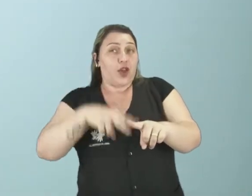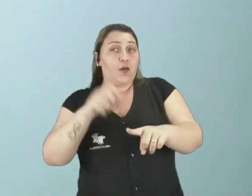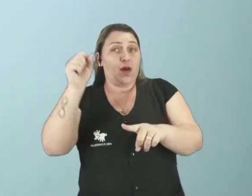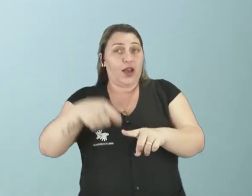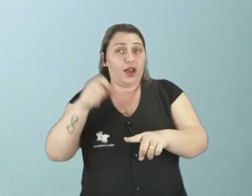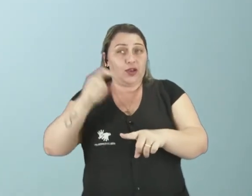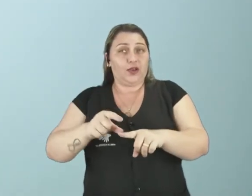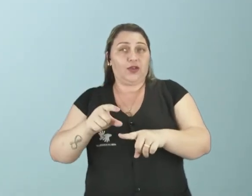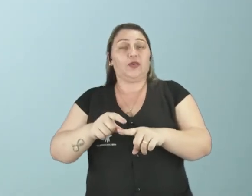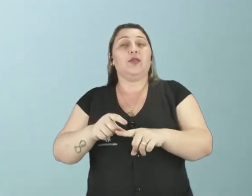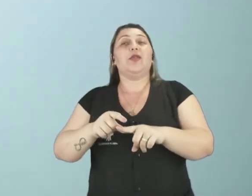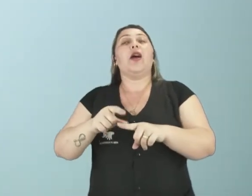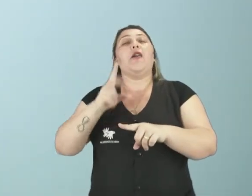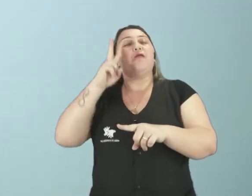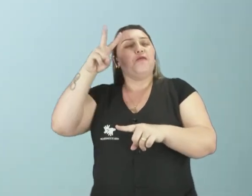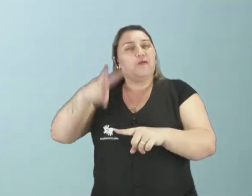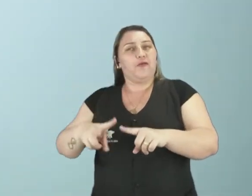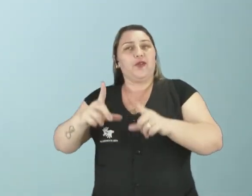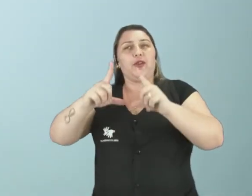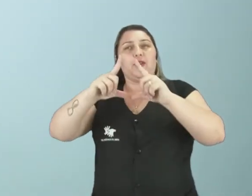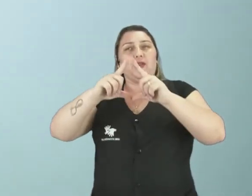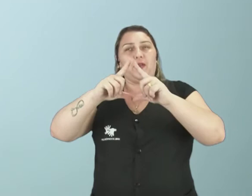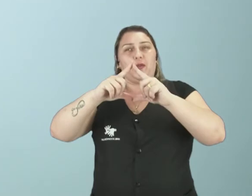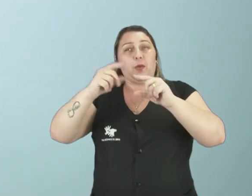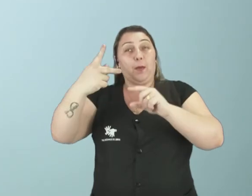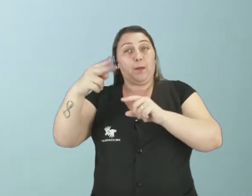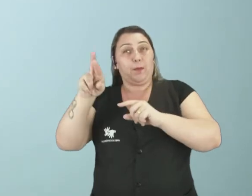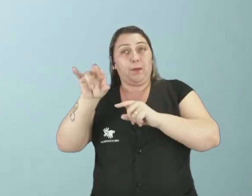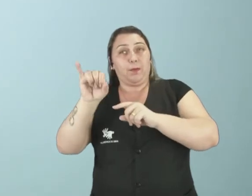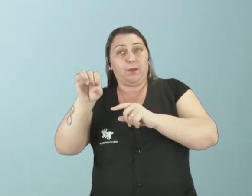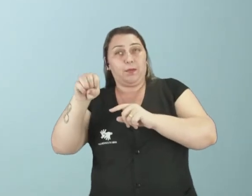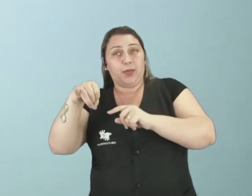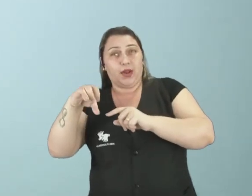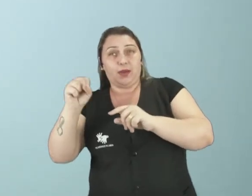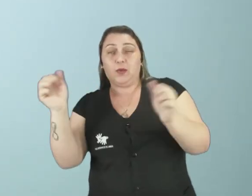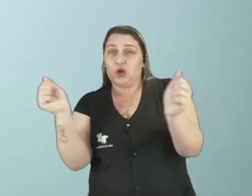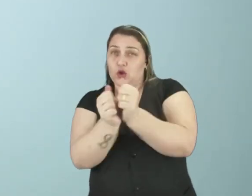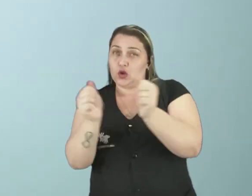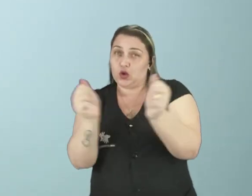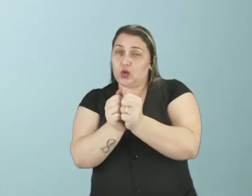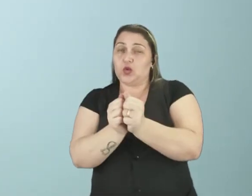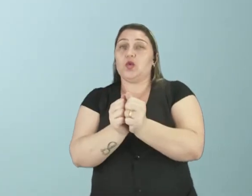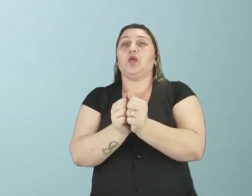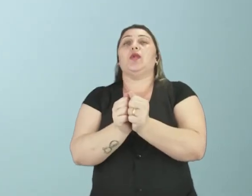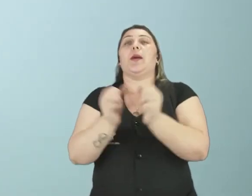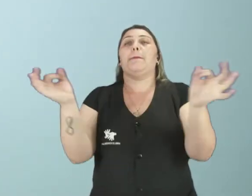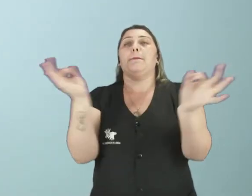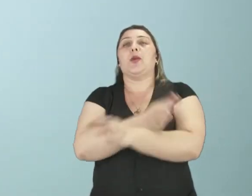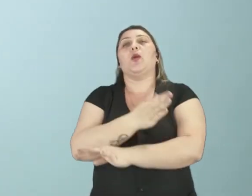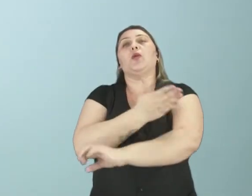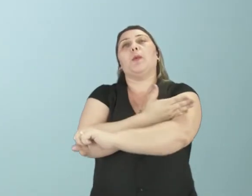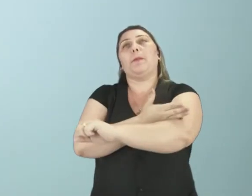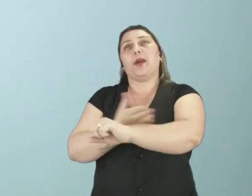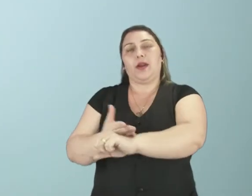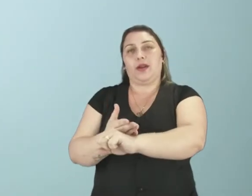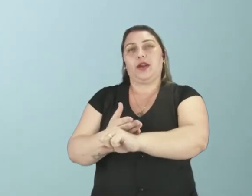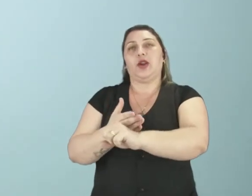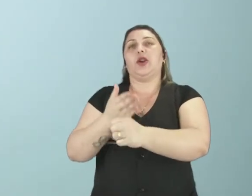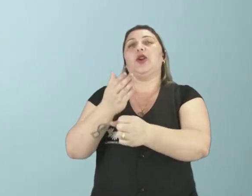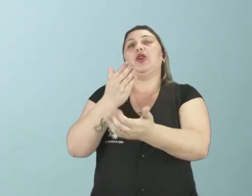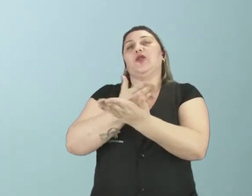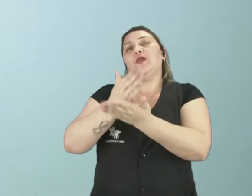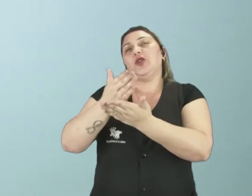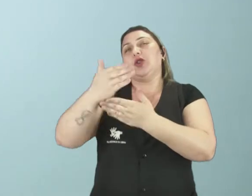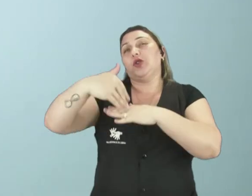que a gente viu lá no prisma de Newton, que todas as cores se juntam e formam branco. Em contrapartida, o branco pode se dividir em todas